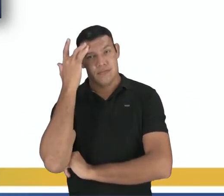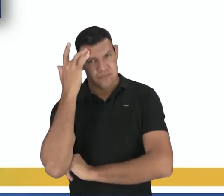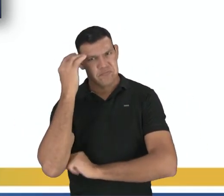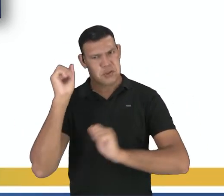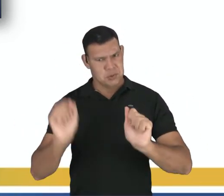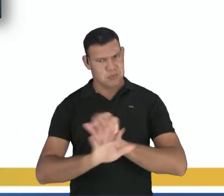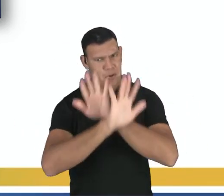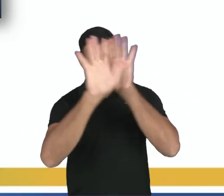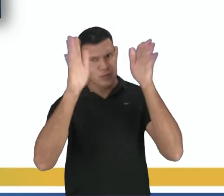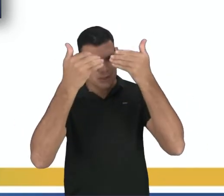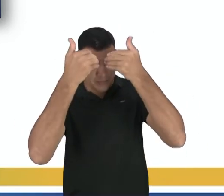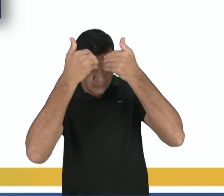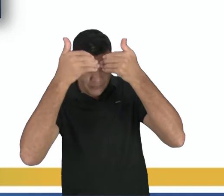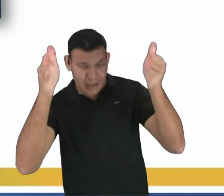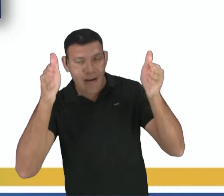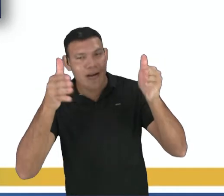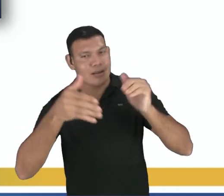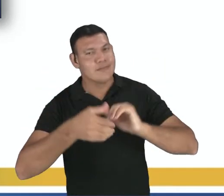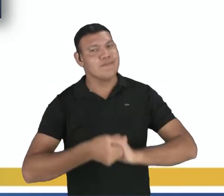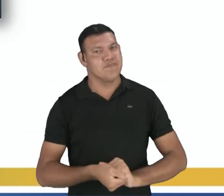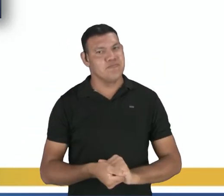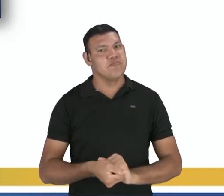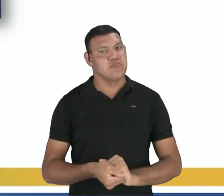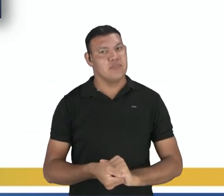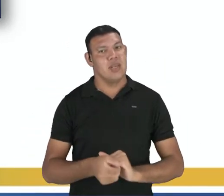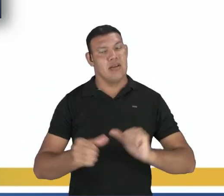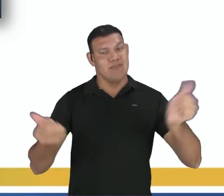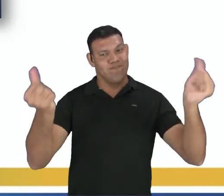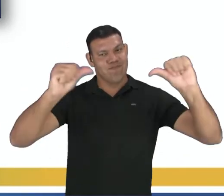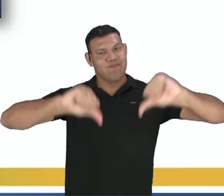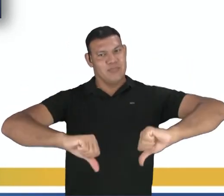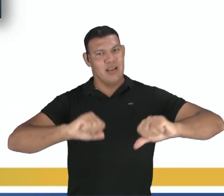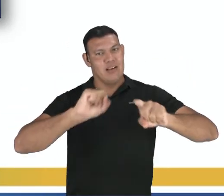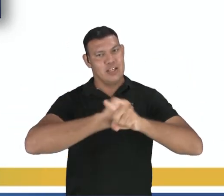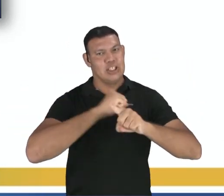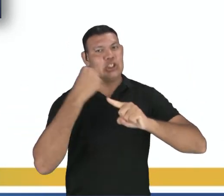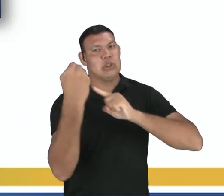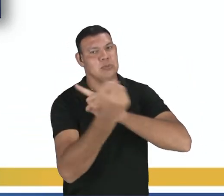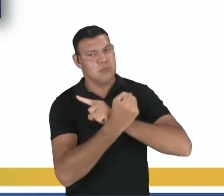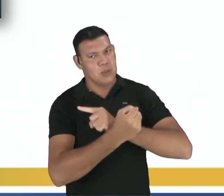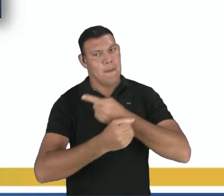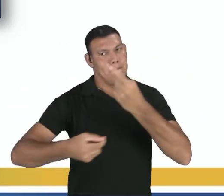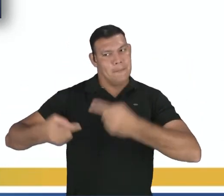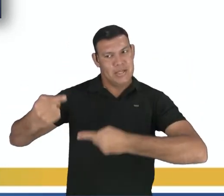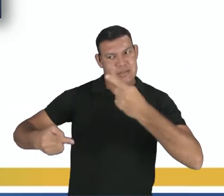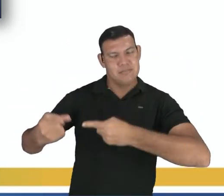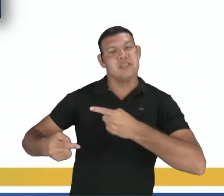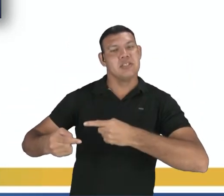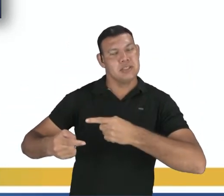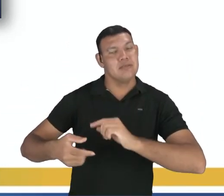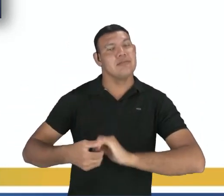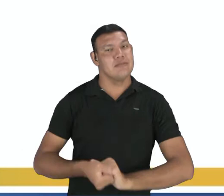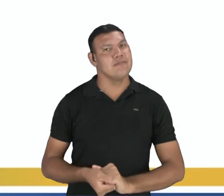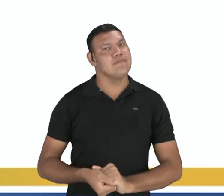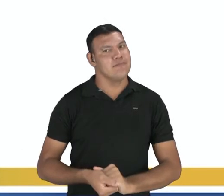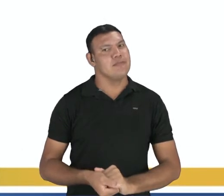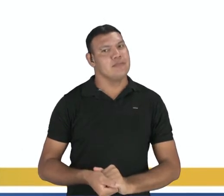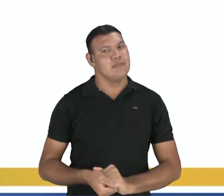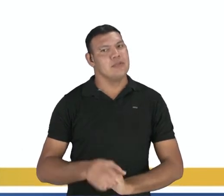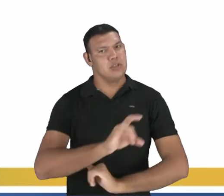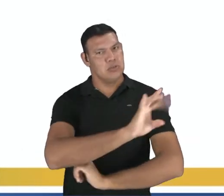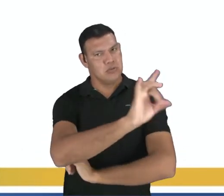aí, nesse momento, nessa nossa crise social, econômica, política, cabe aí a nós estarmos sempre